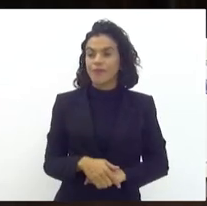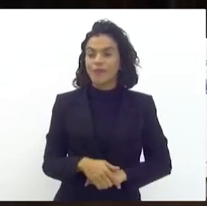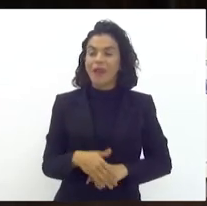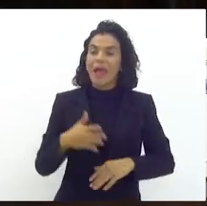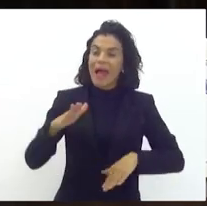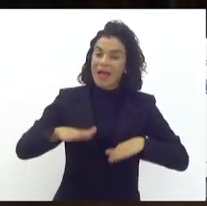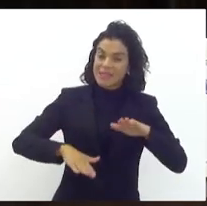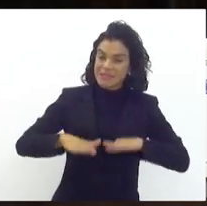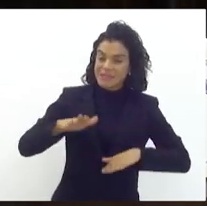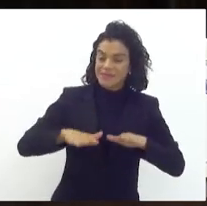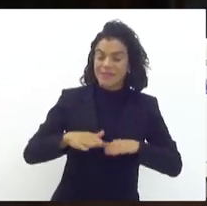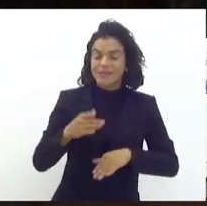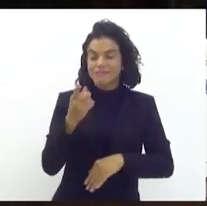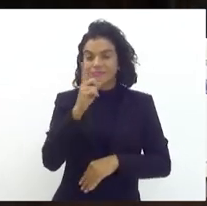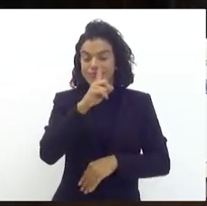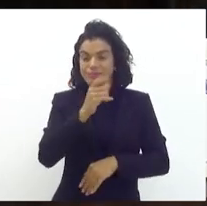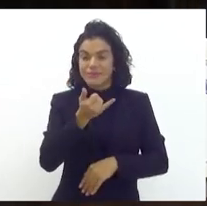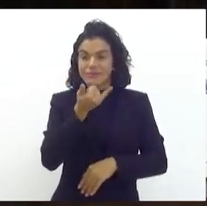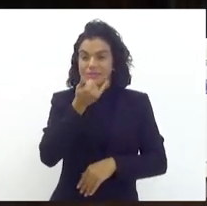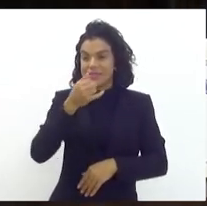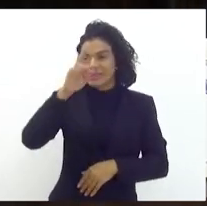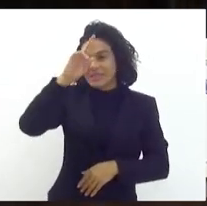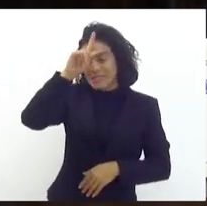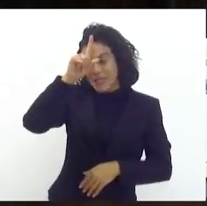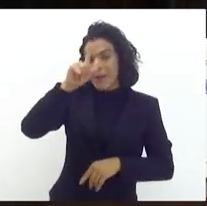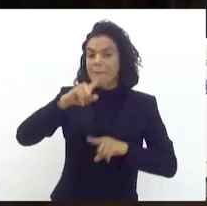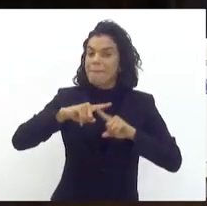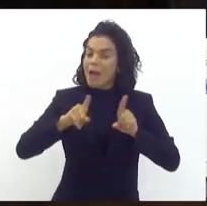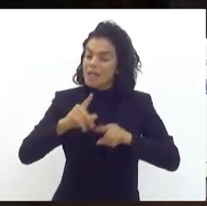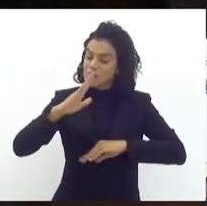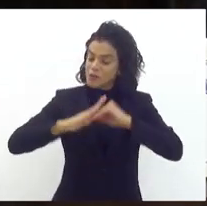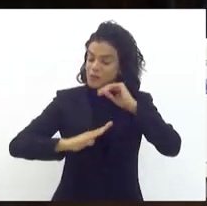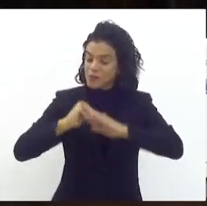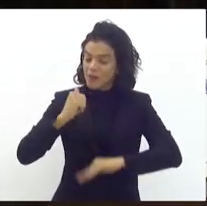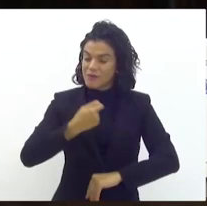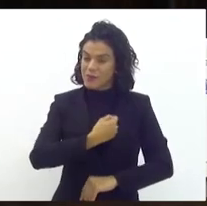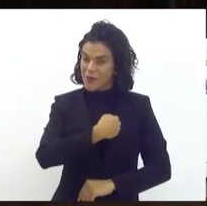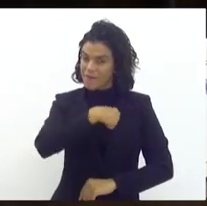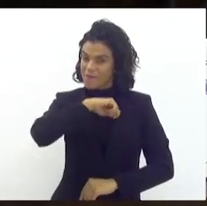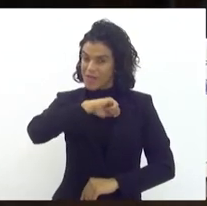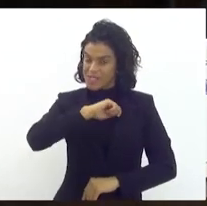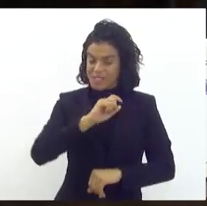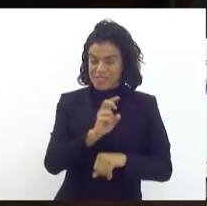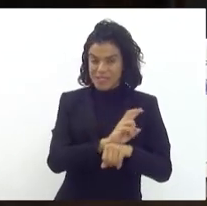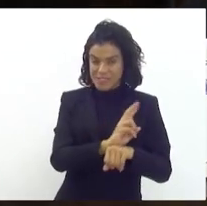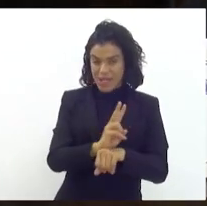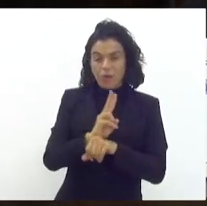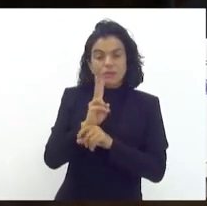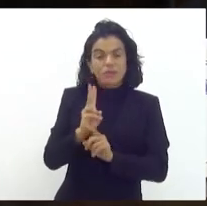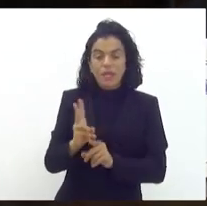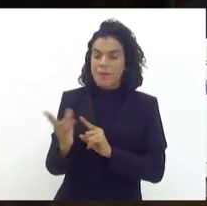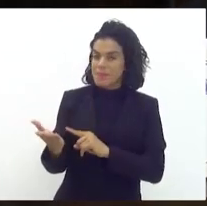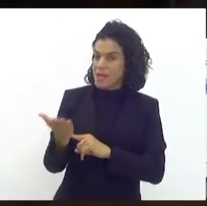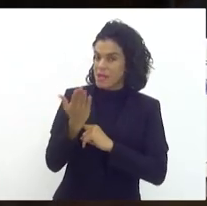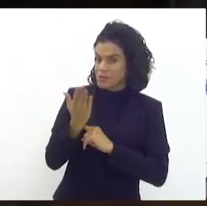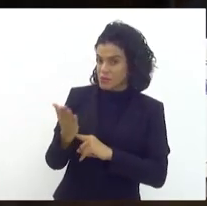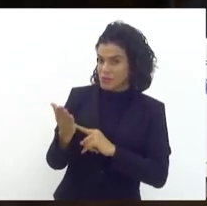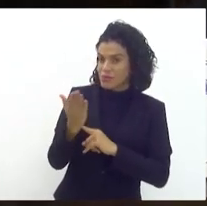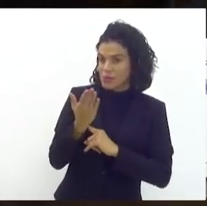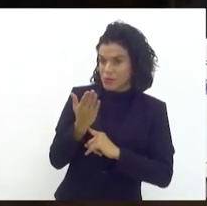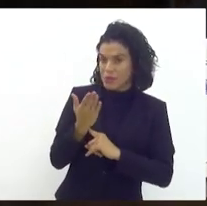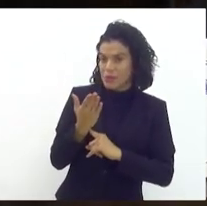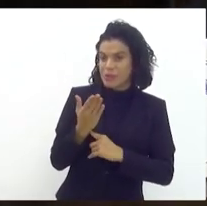equivocada mas a verdade que os auditores fiscais sempre eu tive a contribuição e a